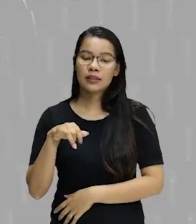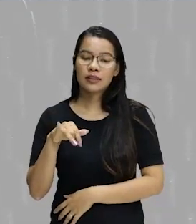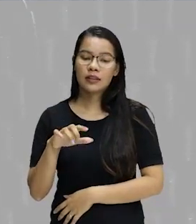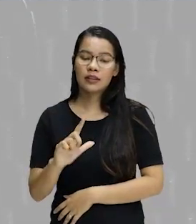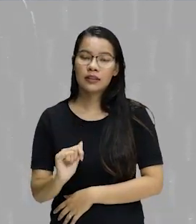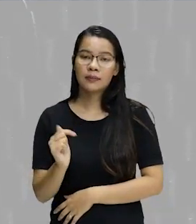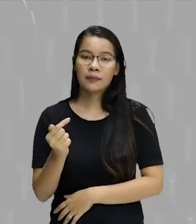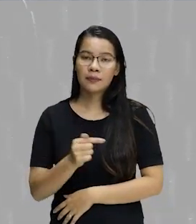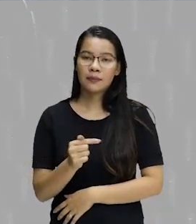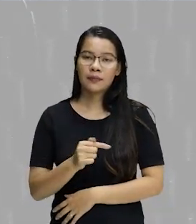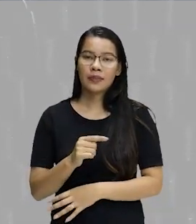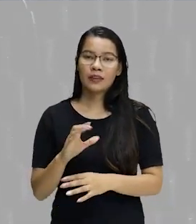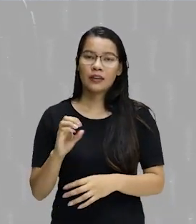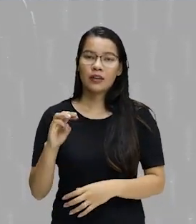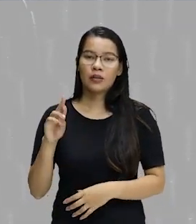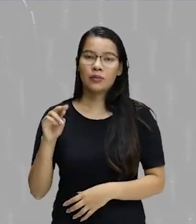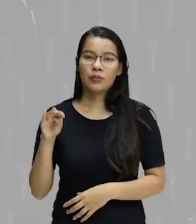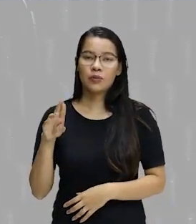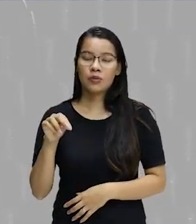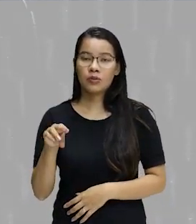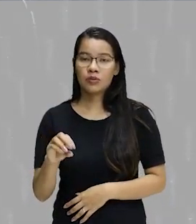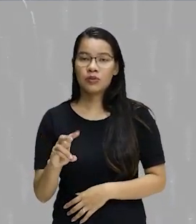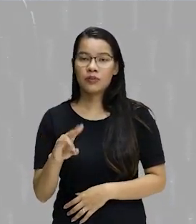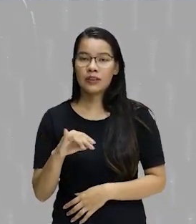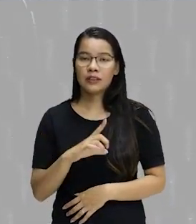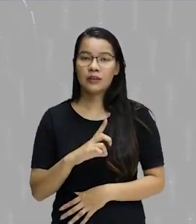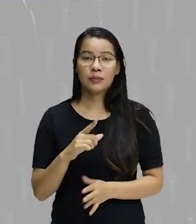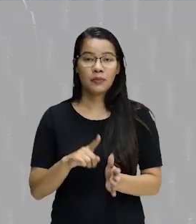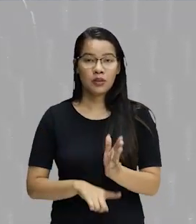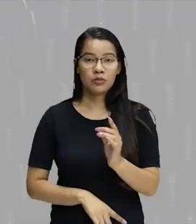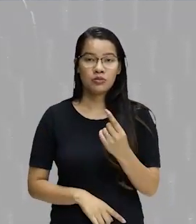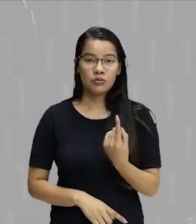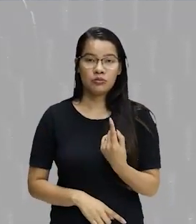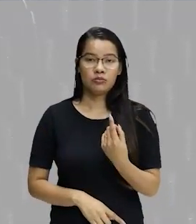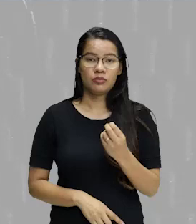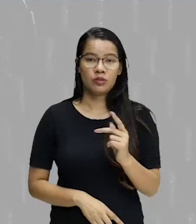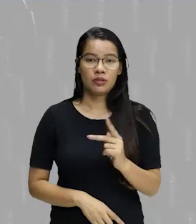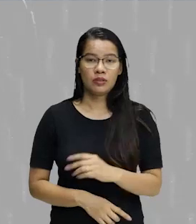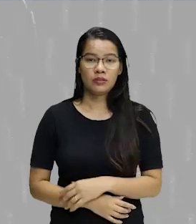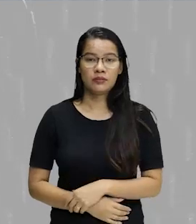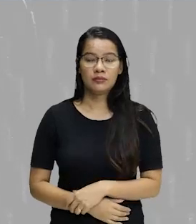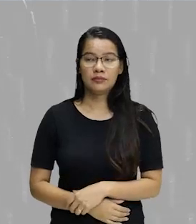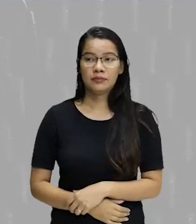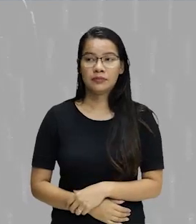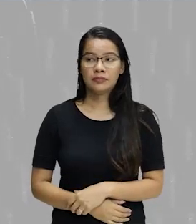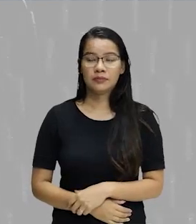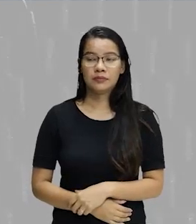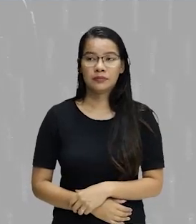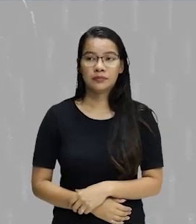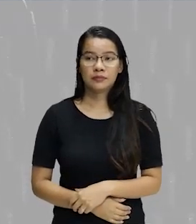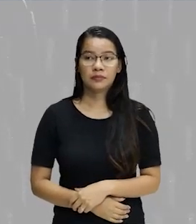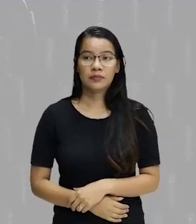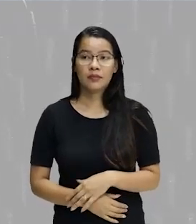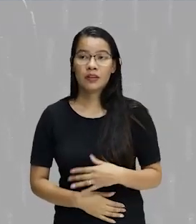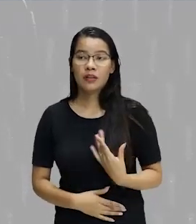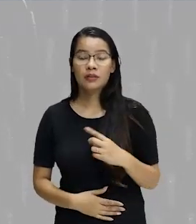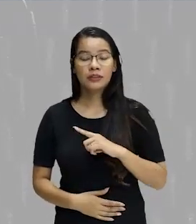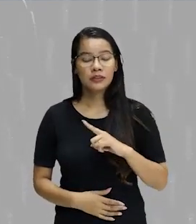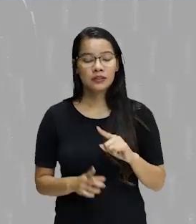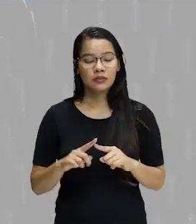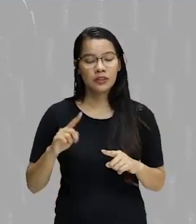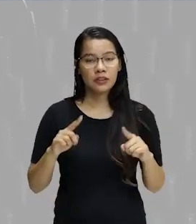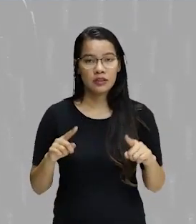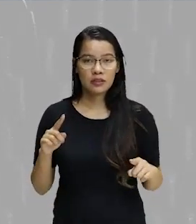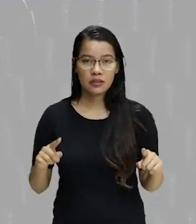Esse carbono ele vai ter NOx -1, certo? Vai ter NOx -1. Então eu vou ter a variação,